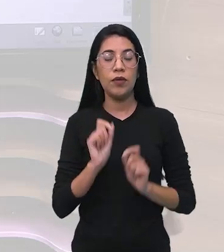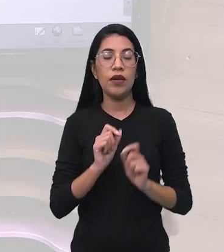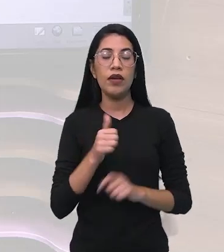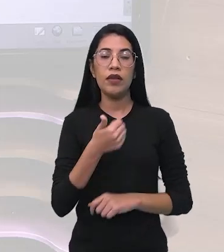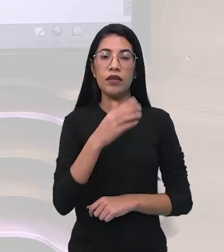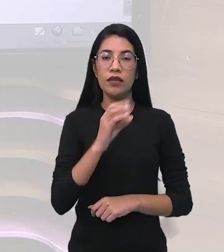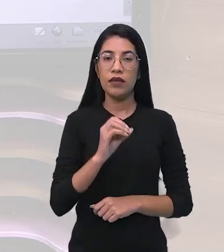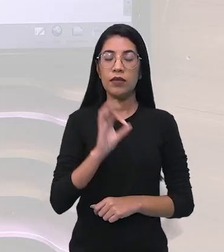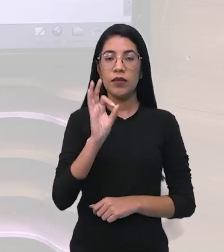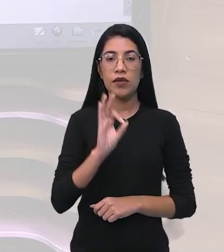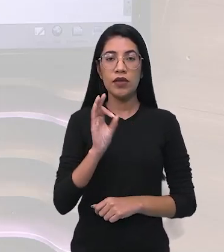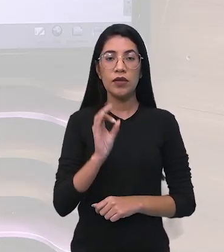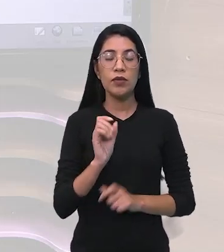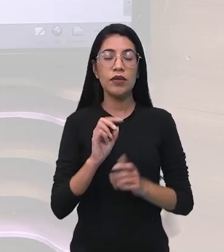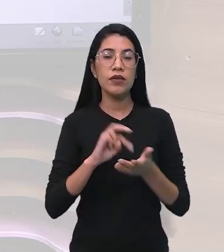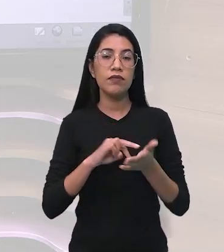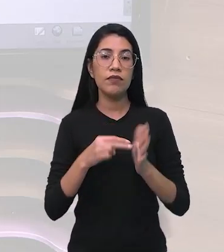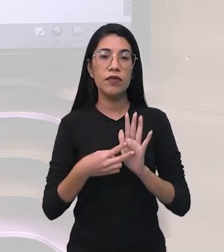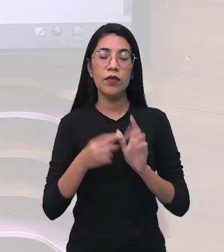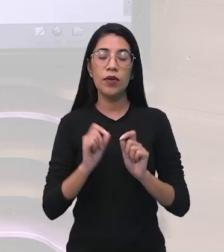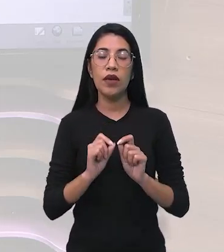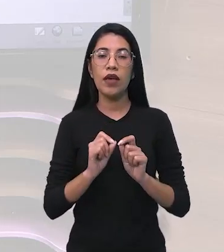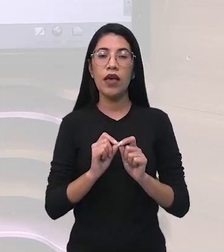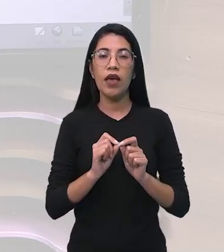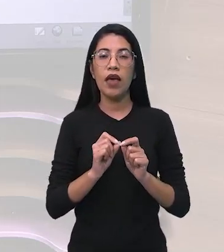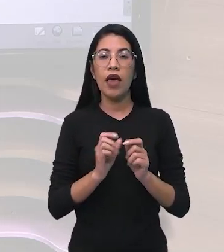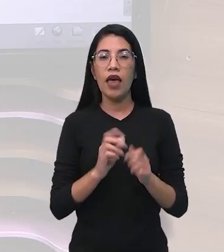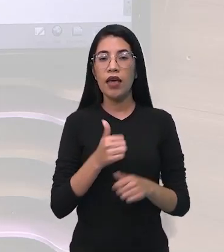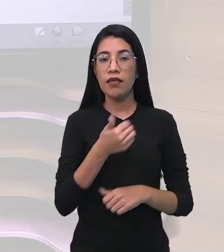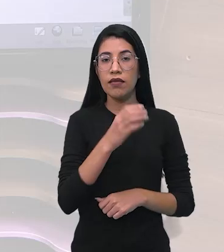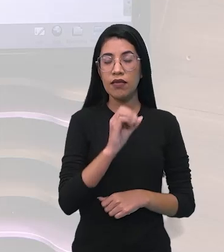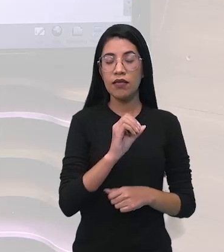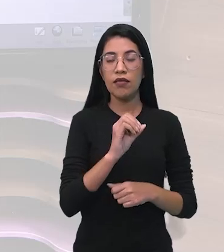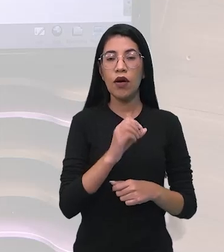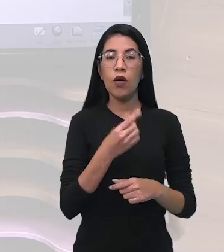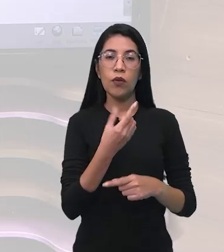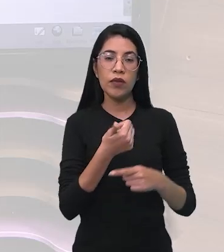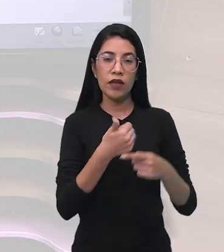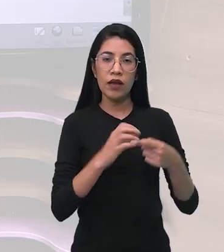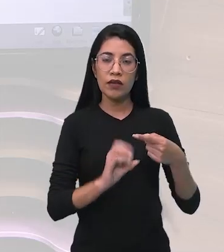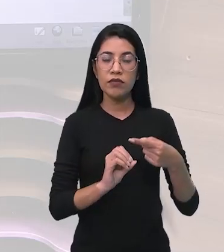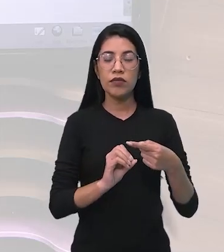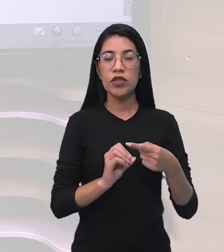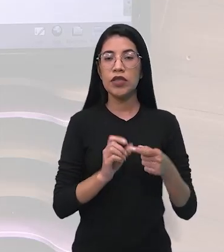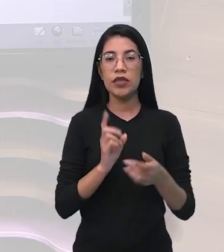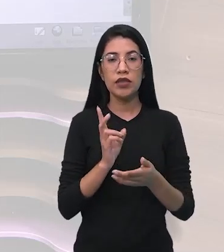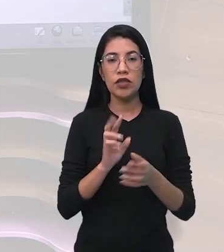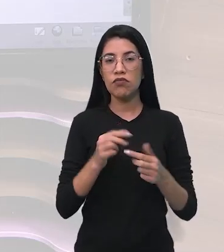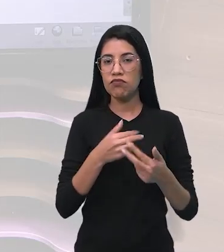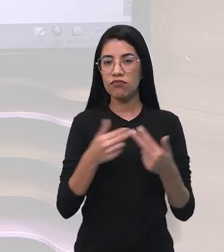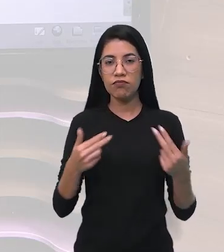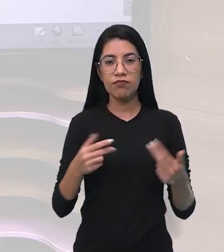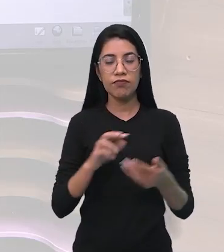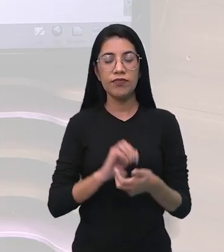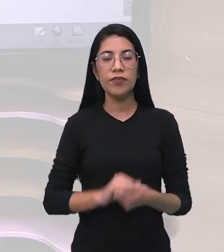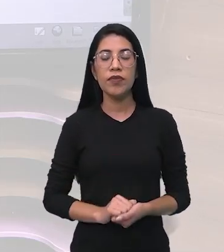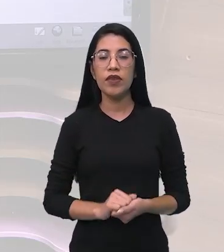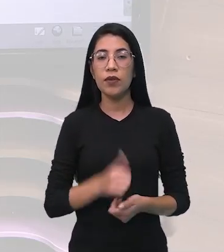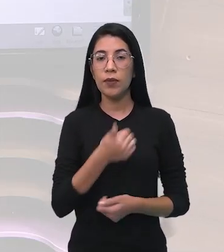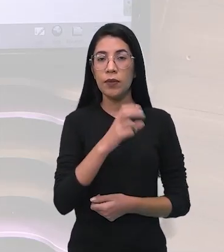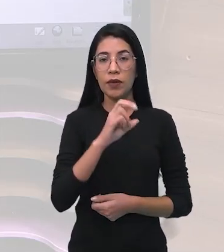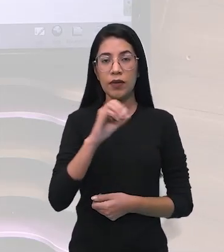qualquer coisa. Ou seja, você vai dividir 1.500 por 10. 1.500 dividido por